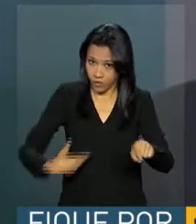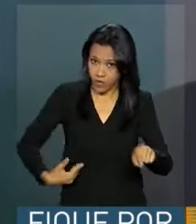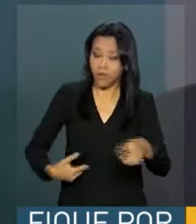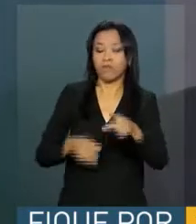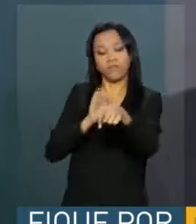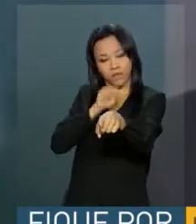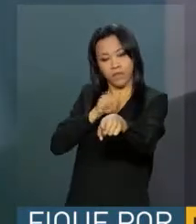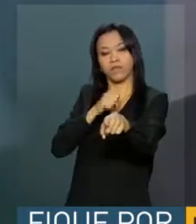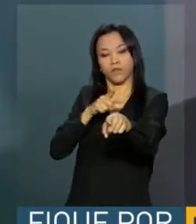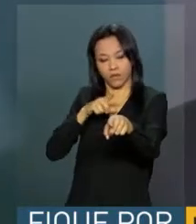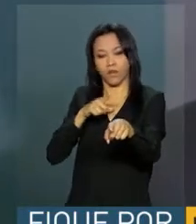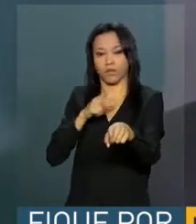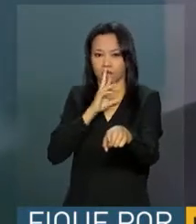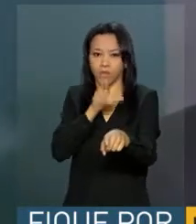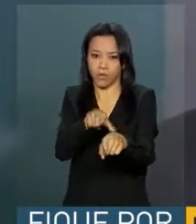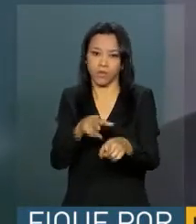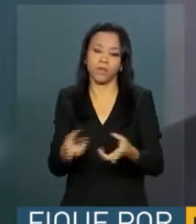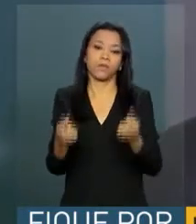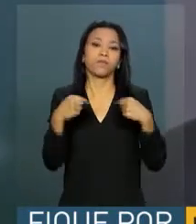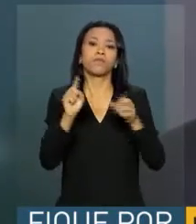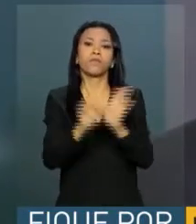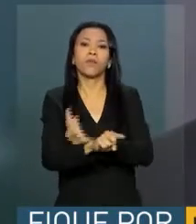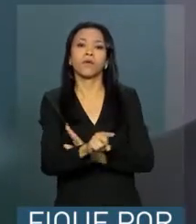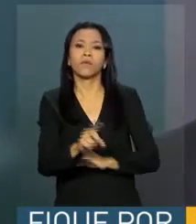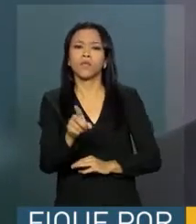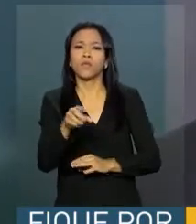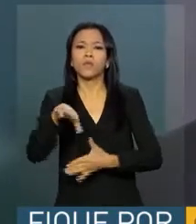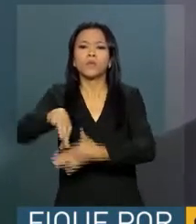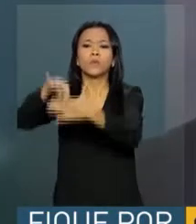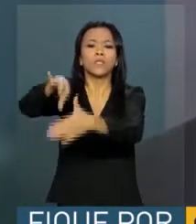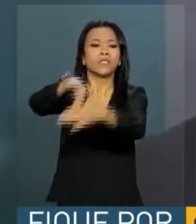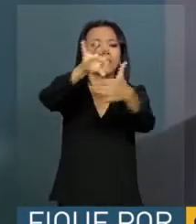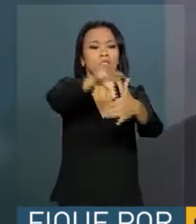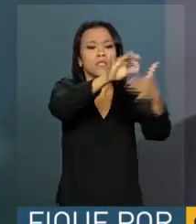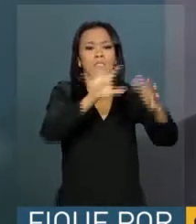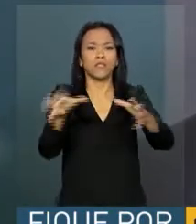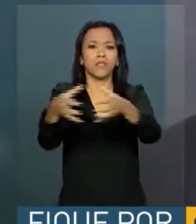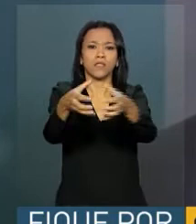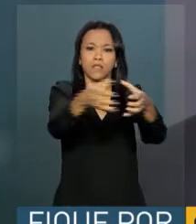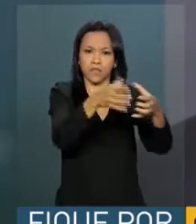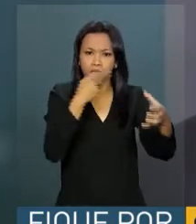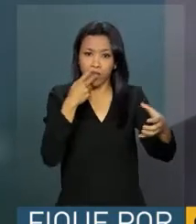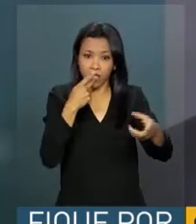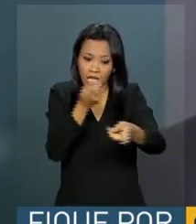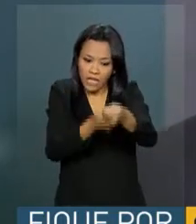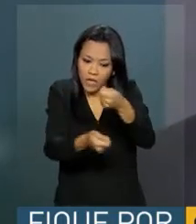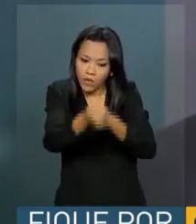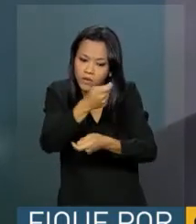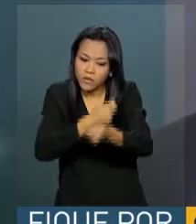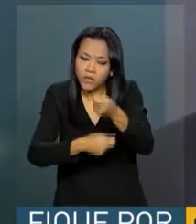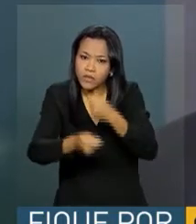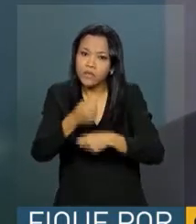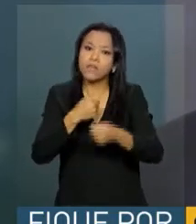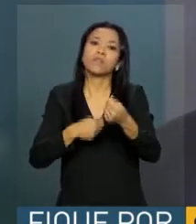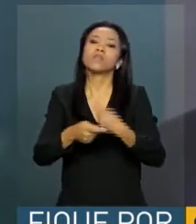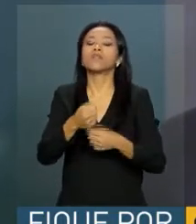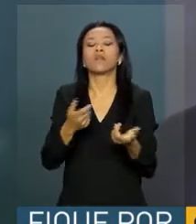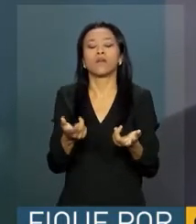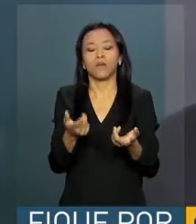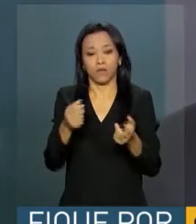também. Sim. Ministro, os líderes partidários estão dizendo que a negociação da reforma previdenciária começa